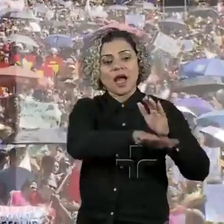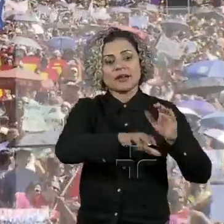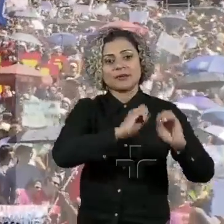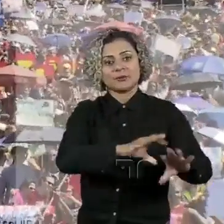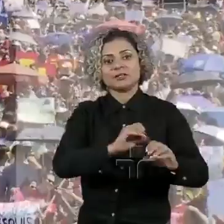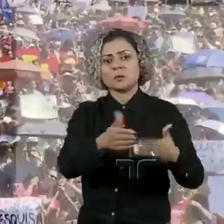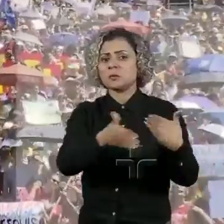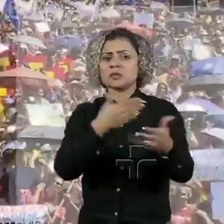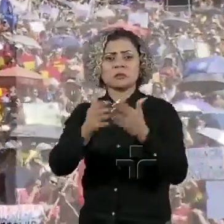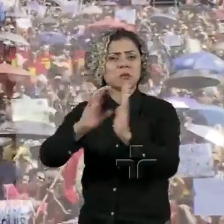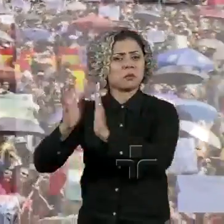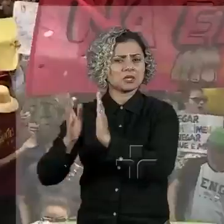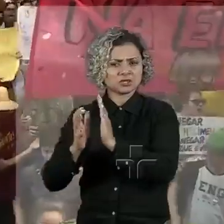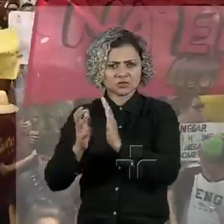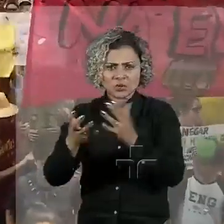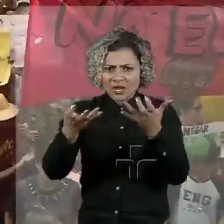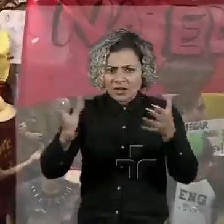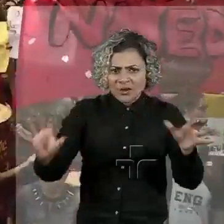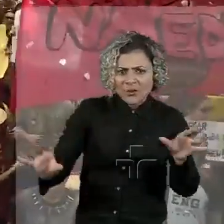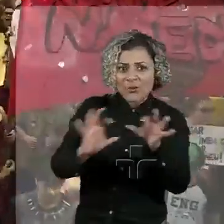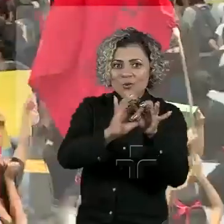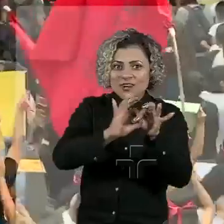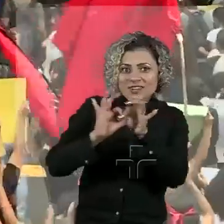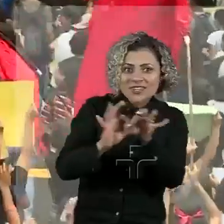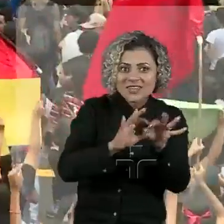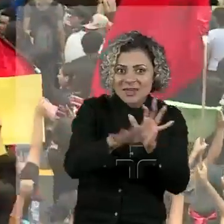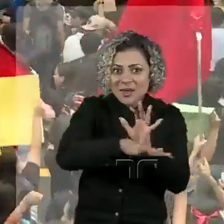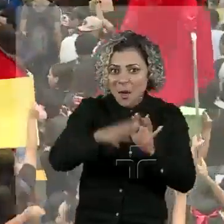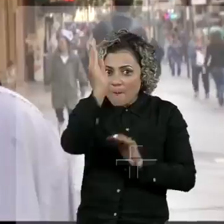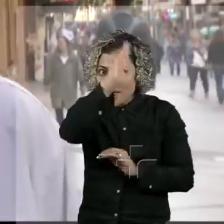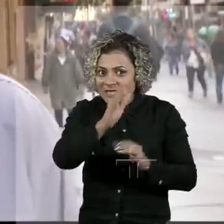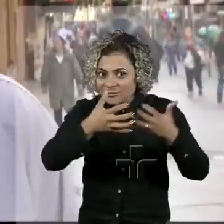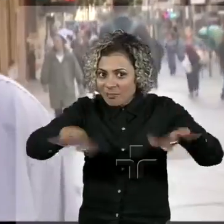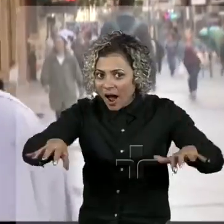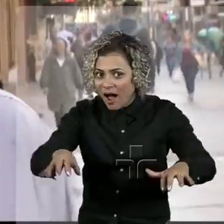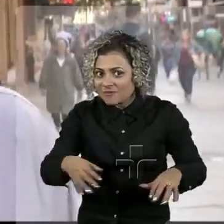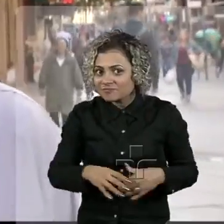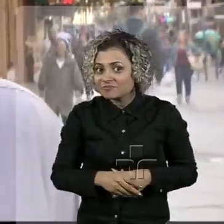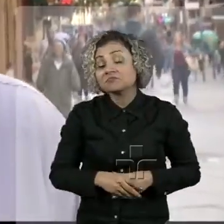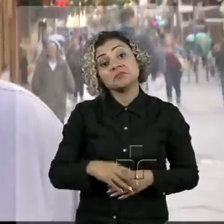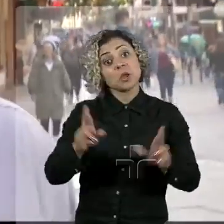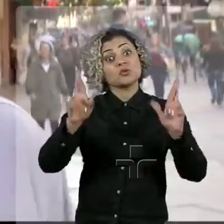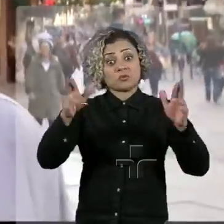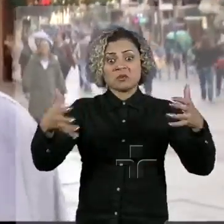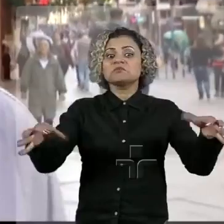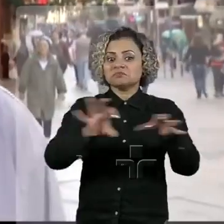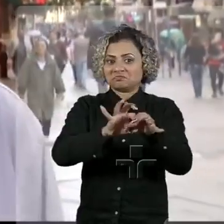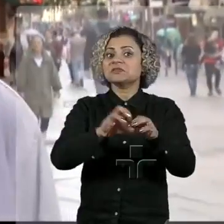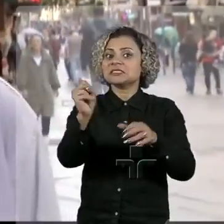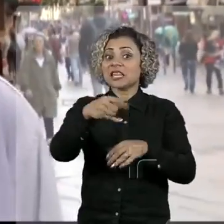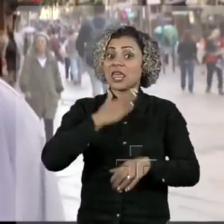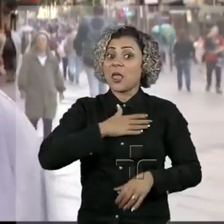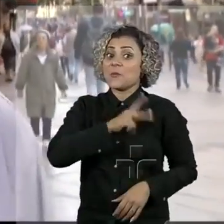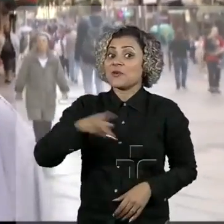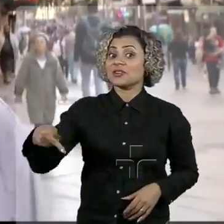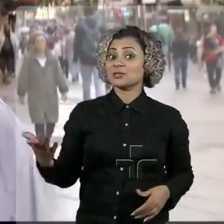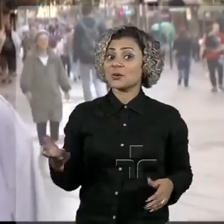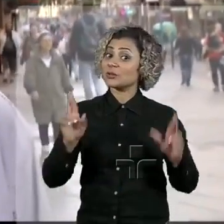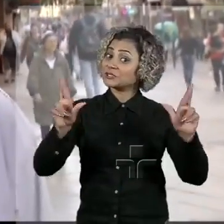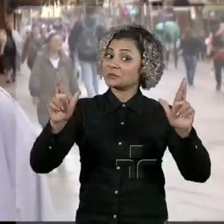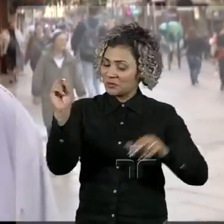partidos, seria capaz de unir opositores num país polarizado? Espero que sim, até porque eu sou educador, né? Eu